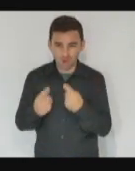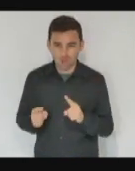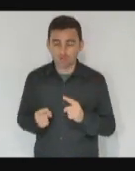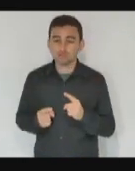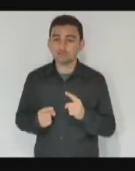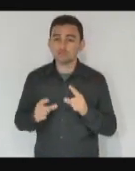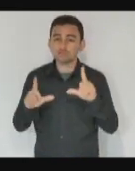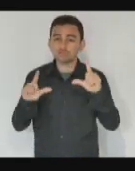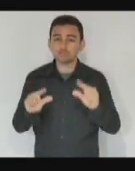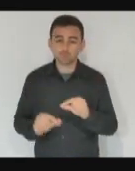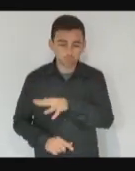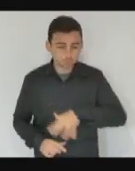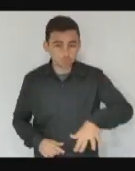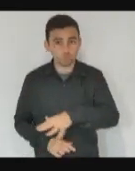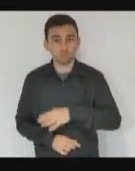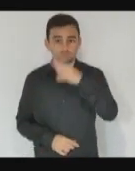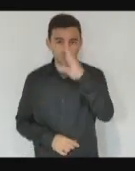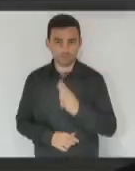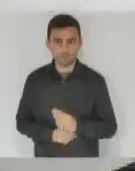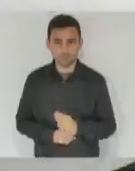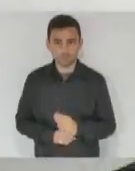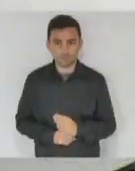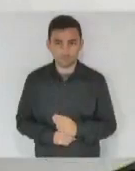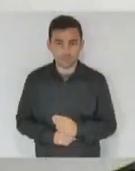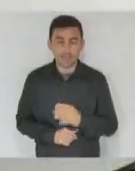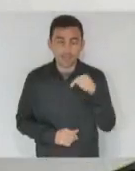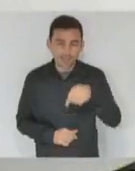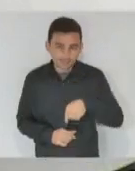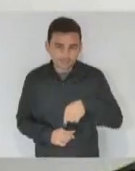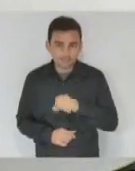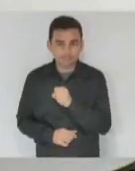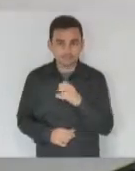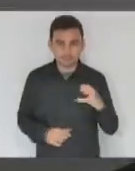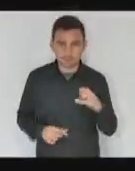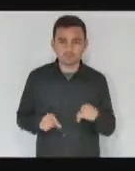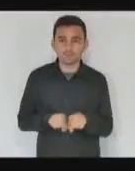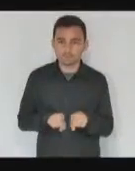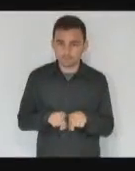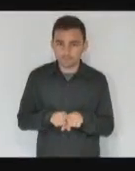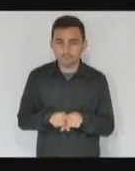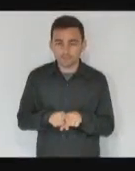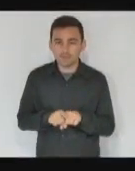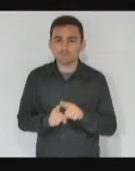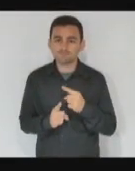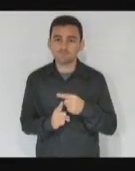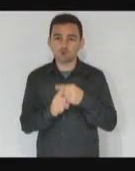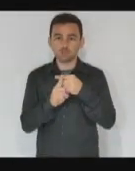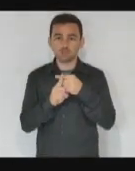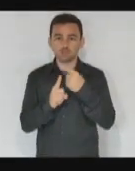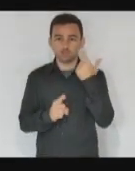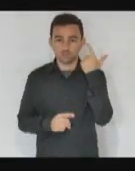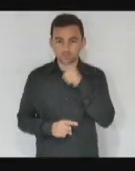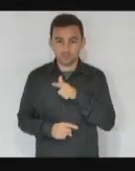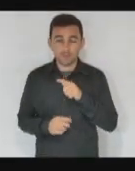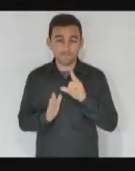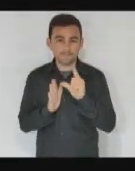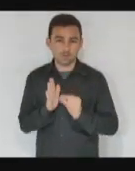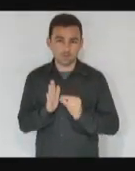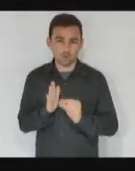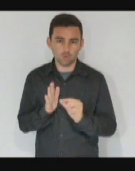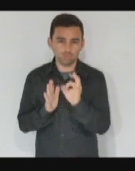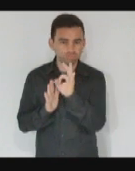em todo o Brasil. Em todo o Brasil. E aqui em Santa Catarina também o número é positivo. A menor taxa